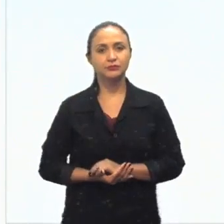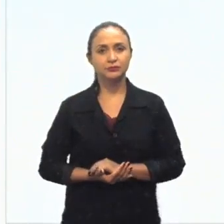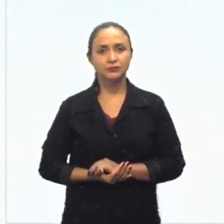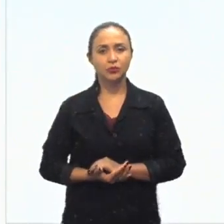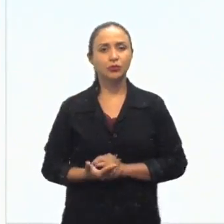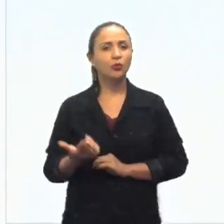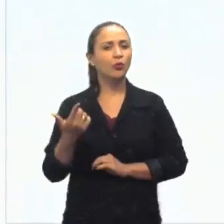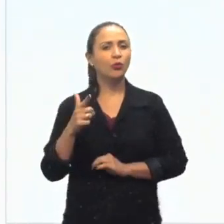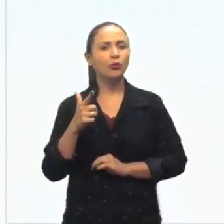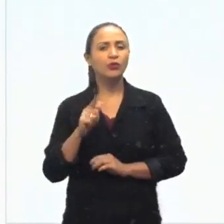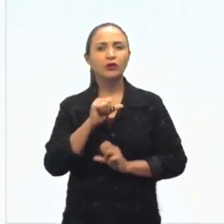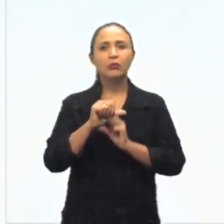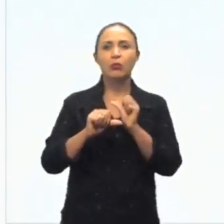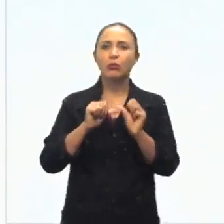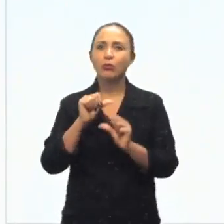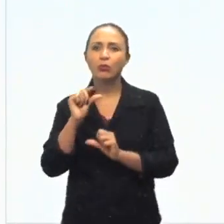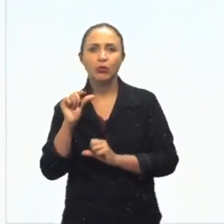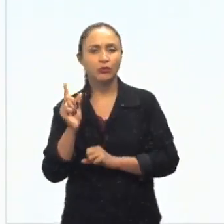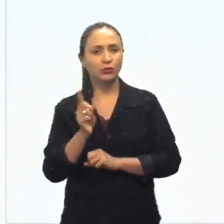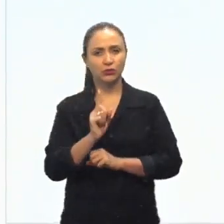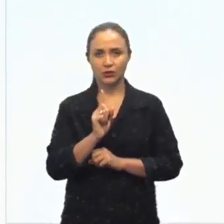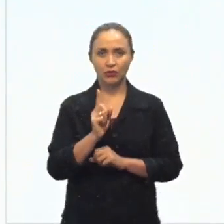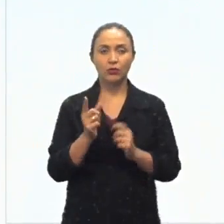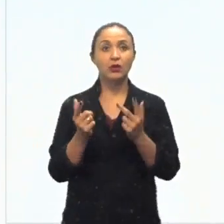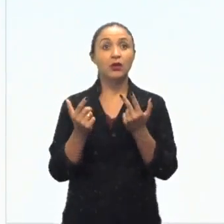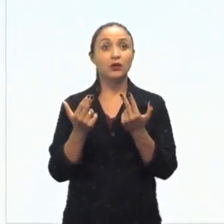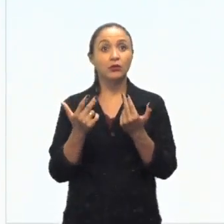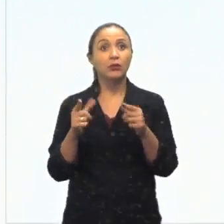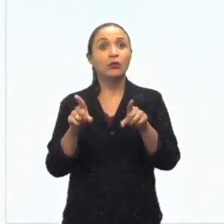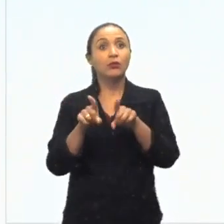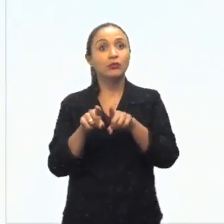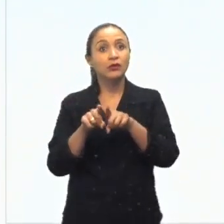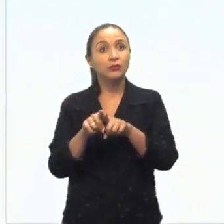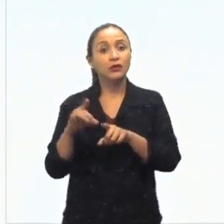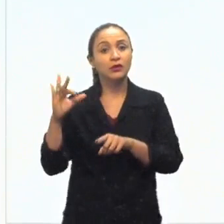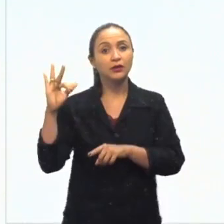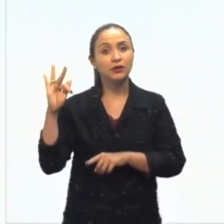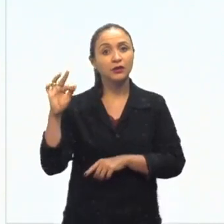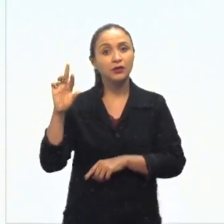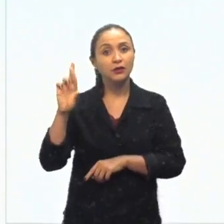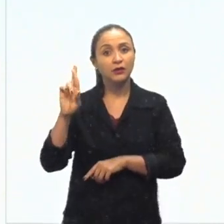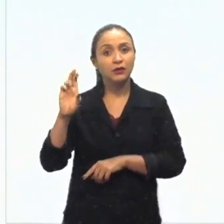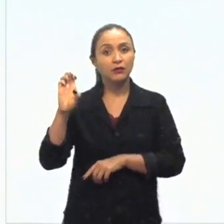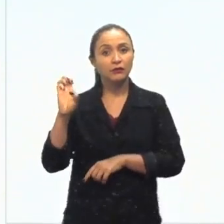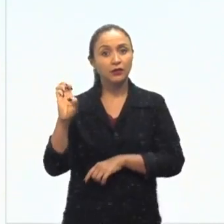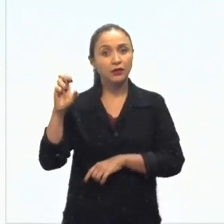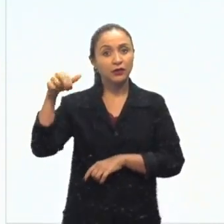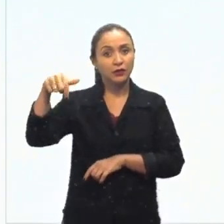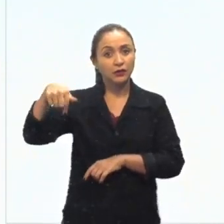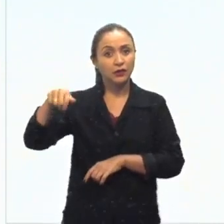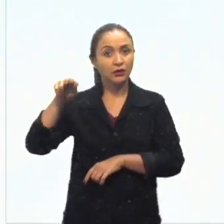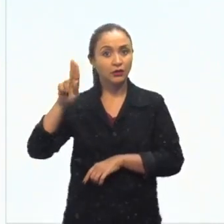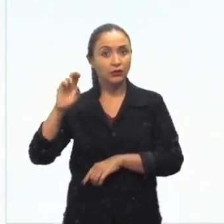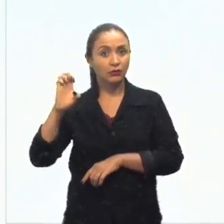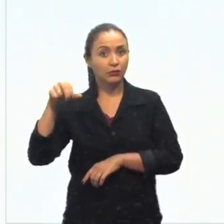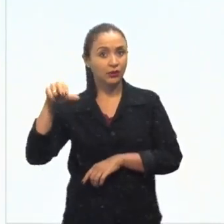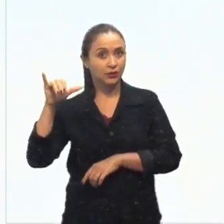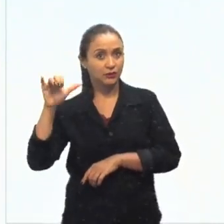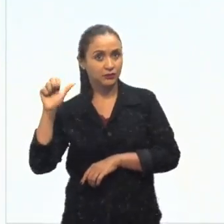Então não tem essa de variar pouco. A mesma coisa acontece com a frequência. Ou o sinal é uma frequência